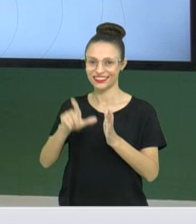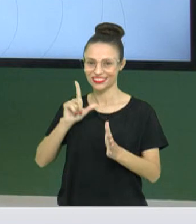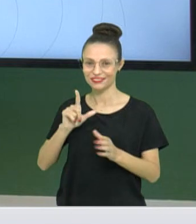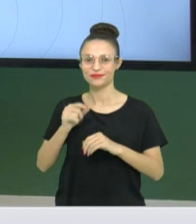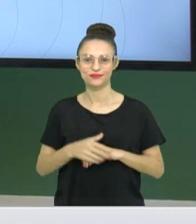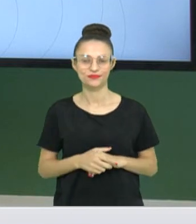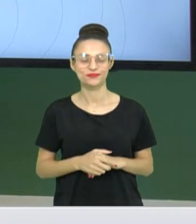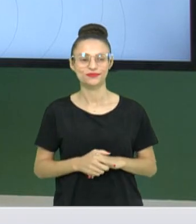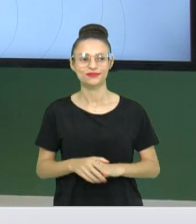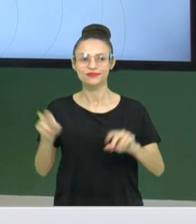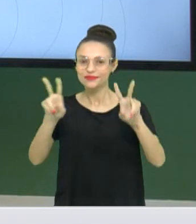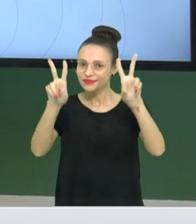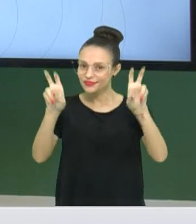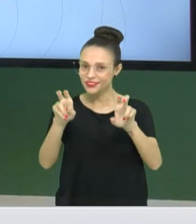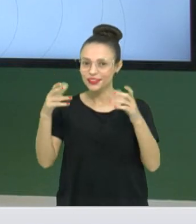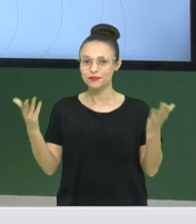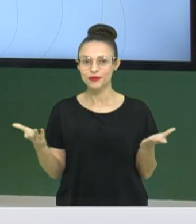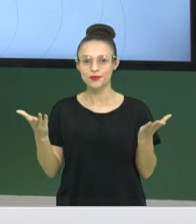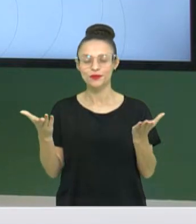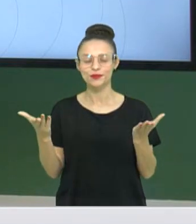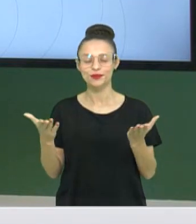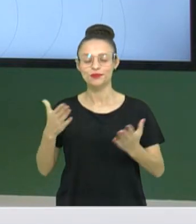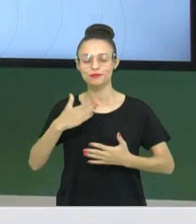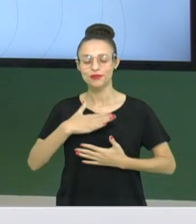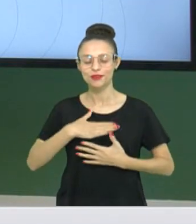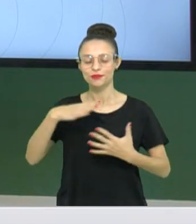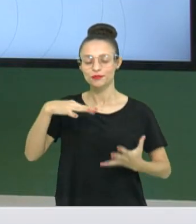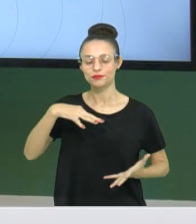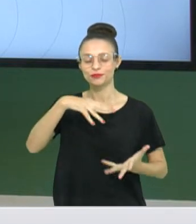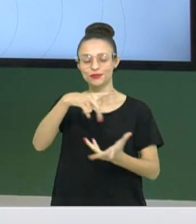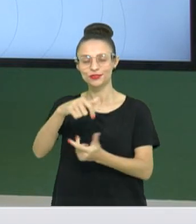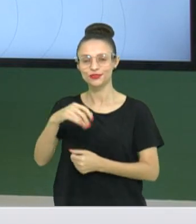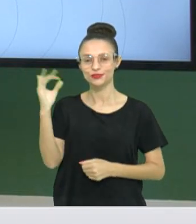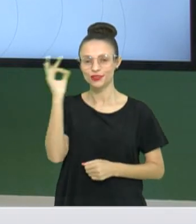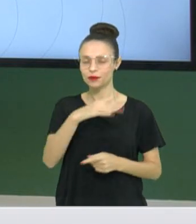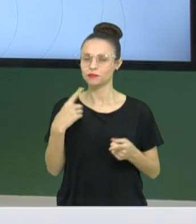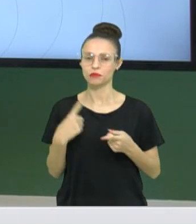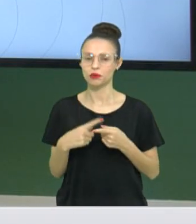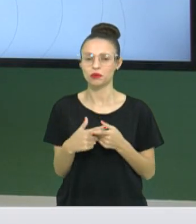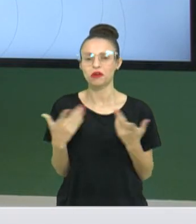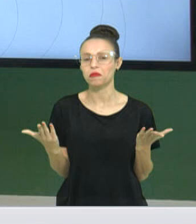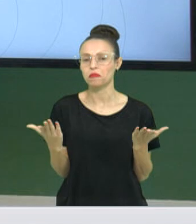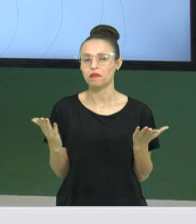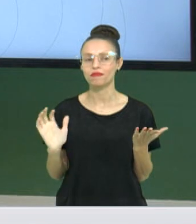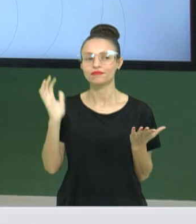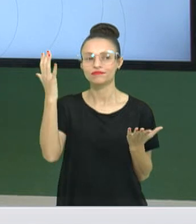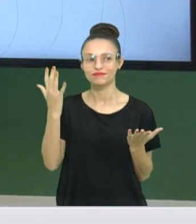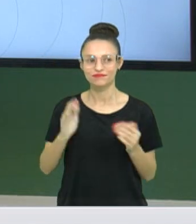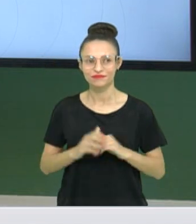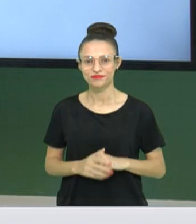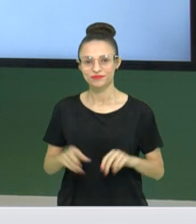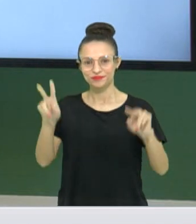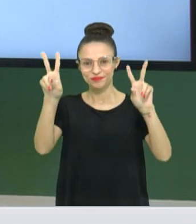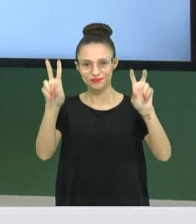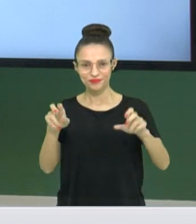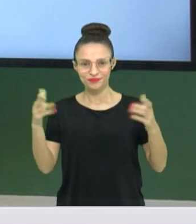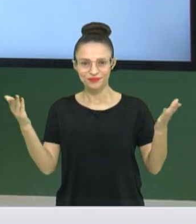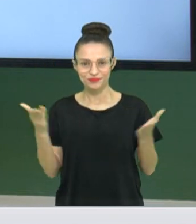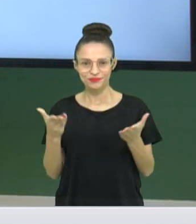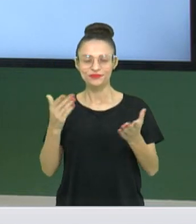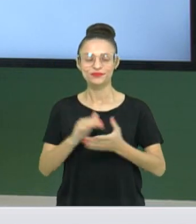hoje, professora? Meu mundo verde. Por quê, professora? O que está acontecendo? Esse é o nosso tema de